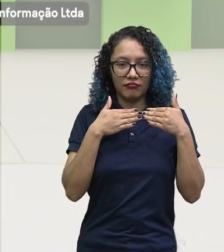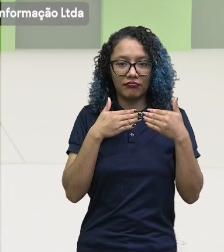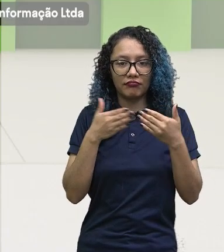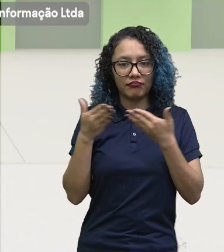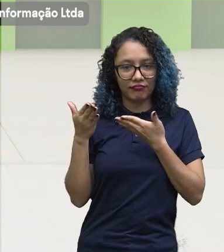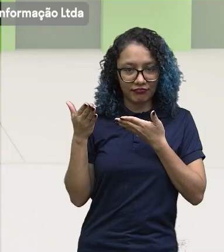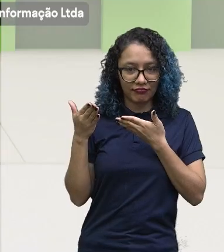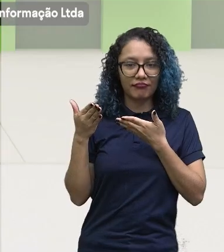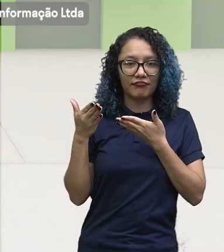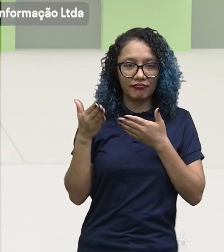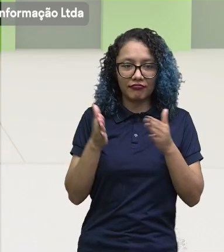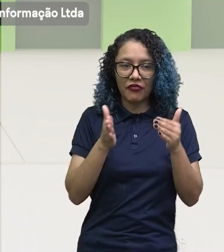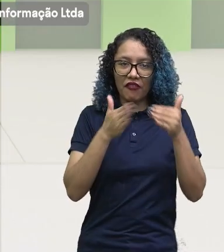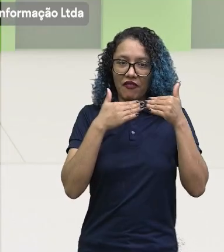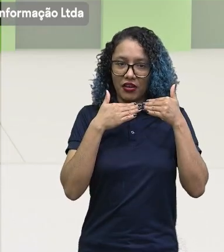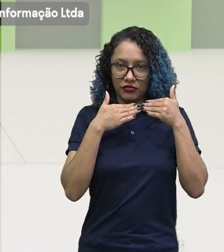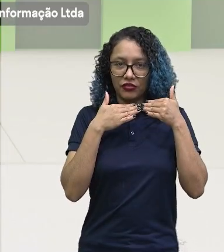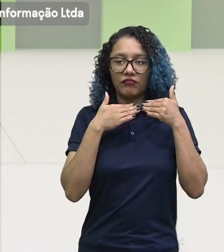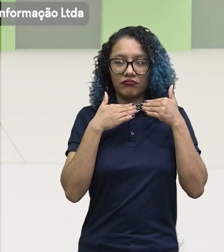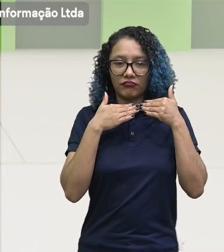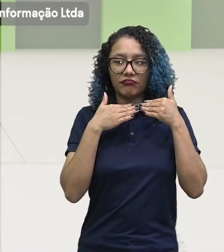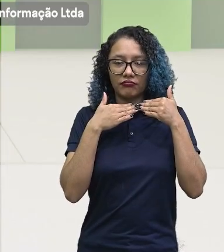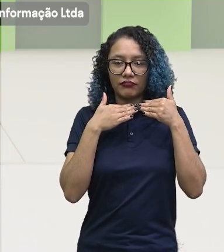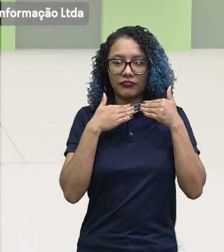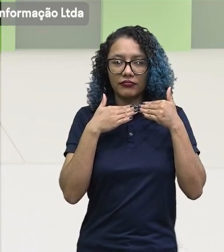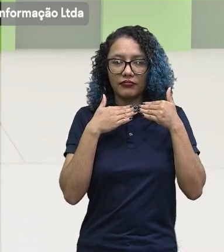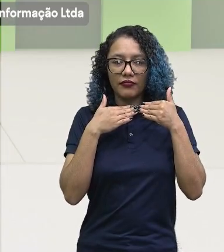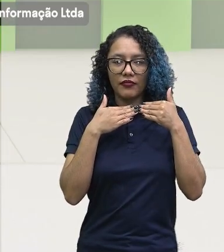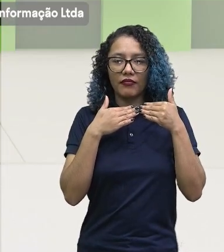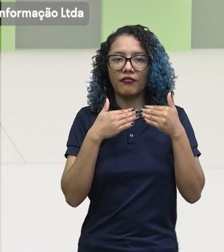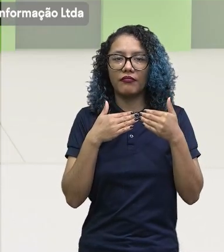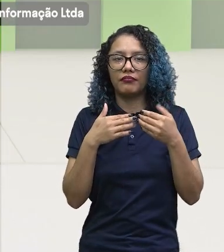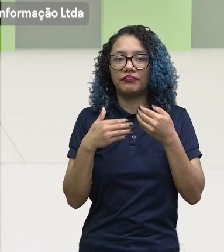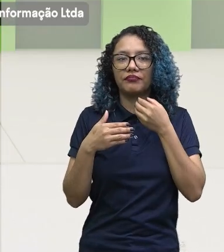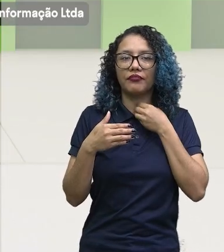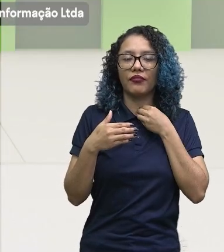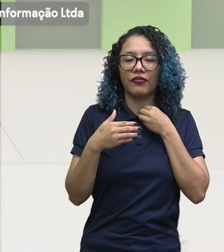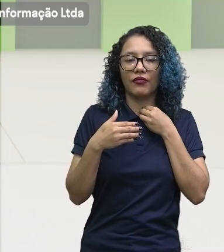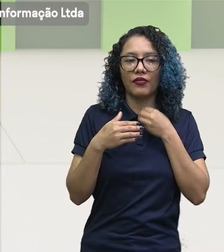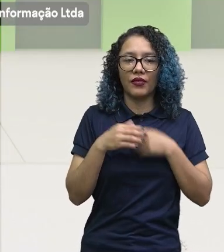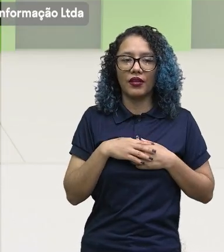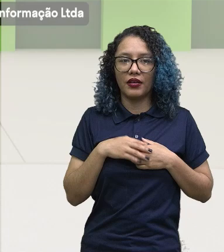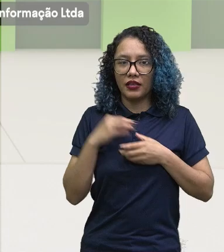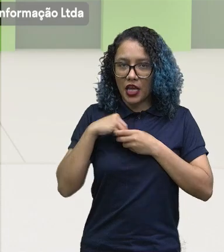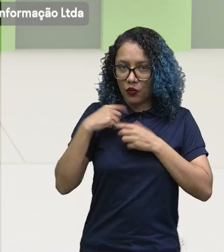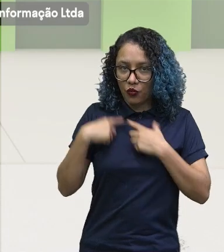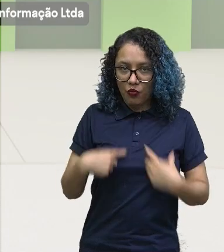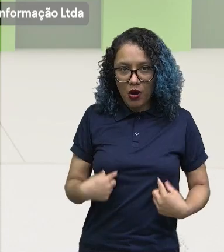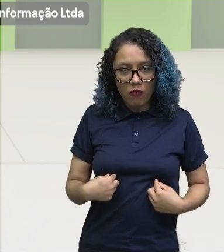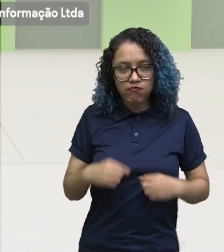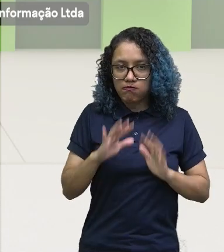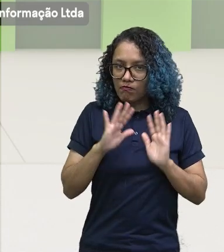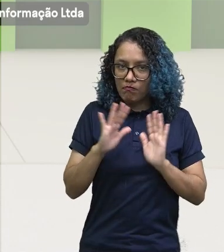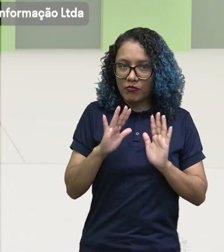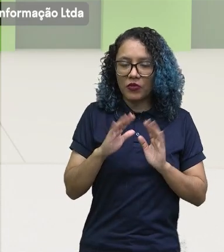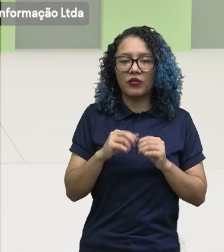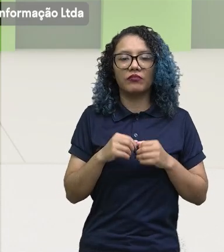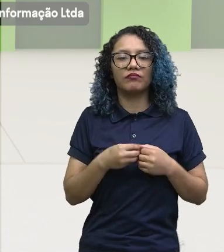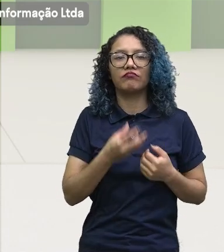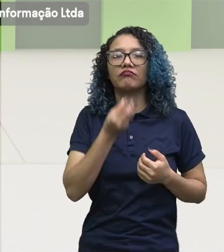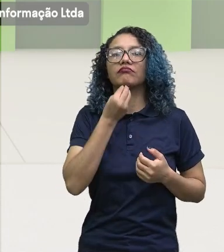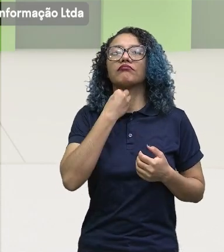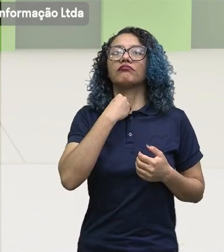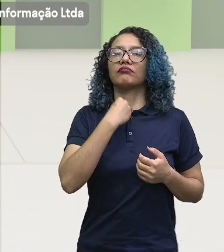da epiglote, que fecha ali aquela passagem da traqueia, impedindo com que o alimento vá para o pulmão. Né? E aí ele desce corretamente